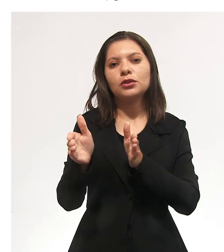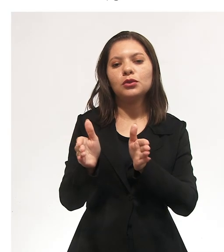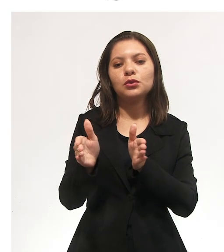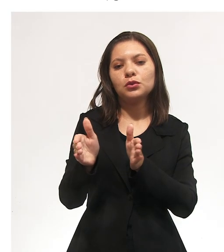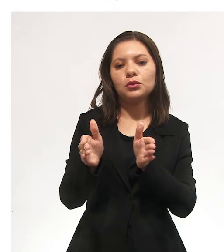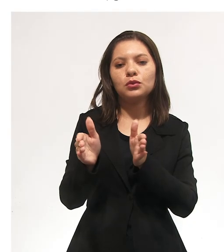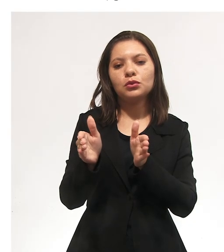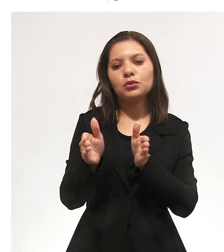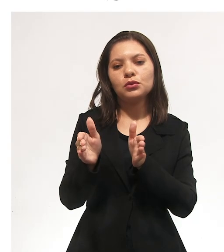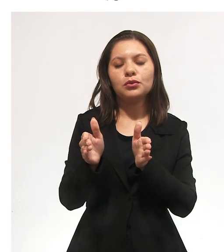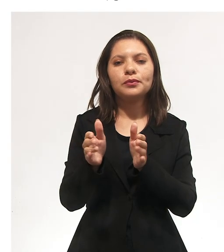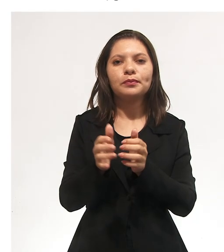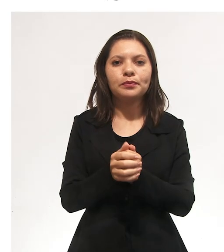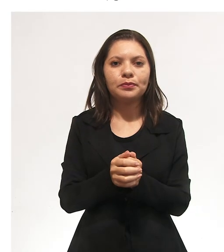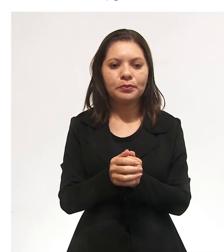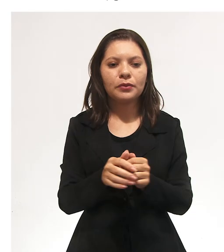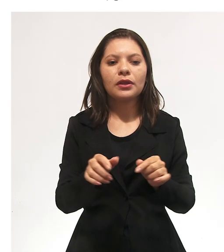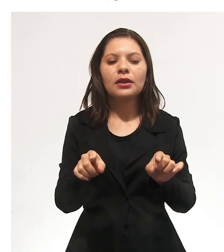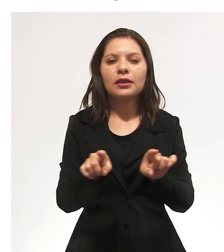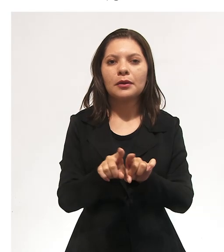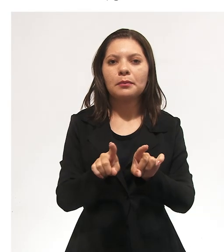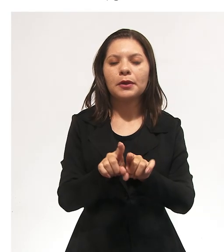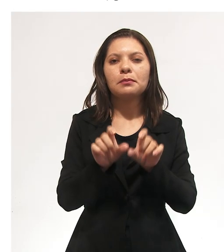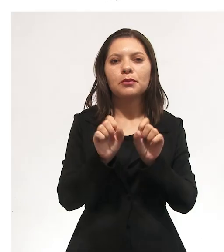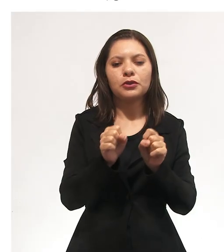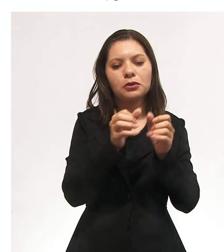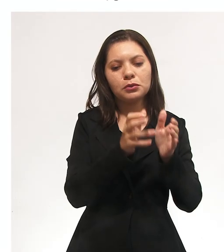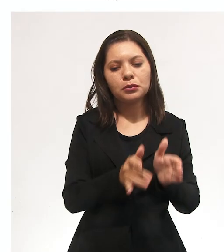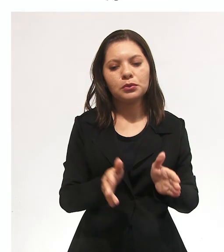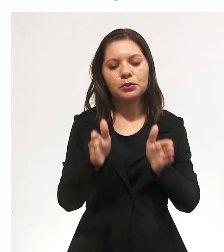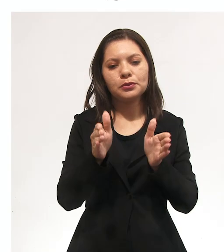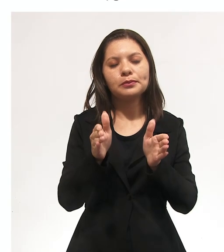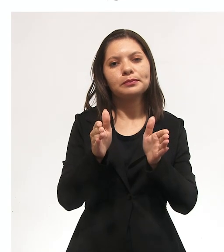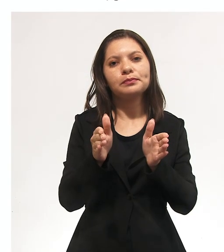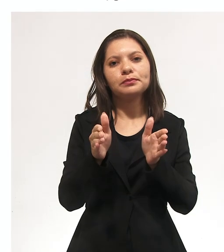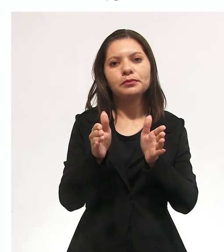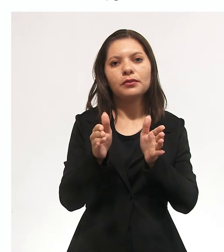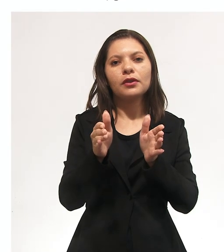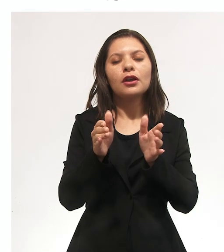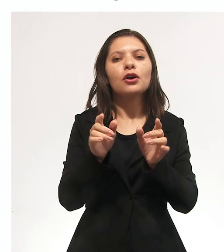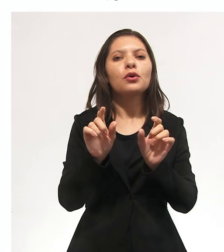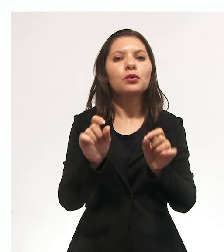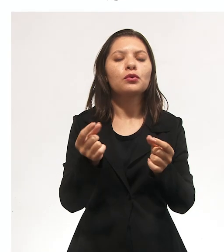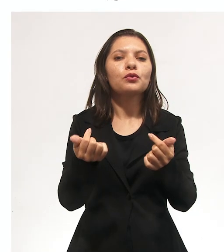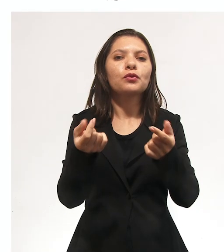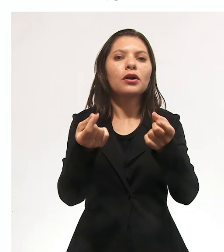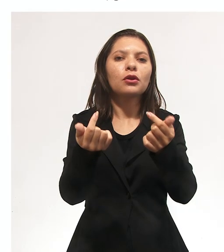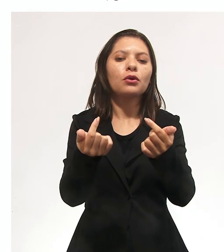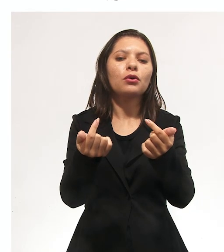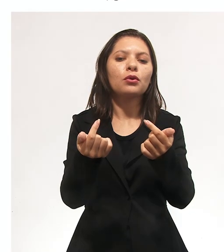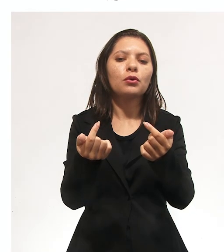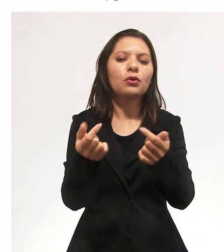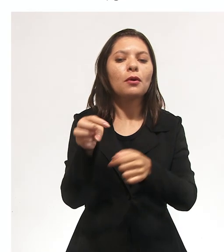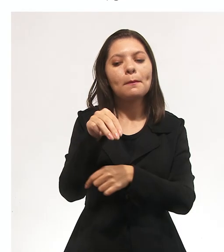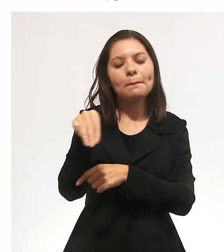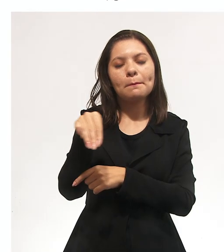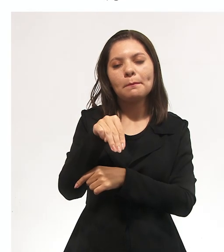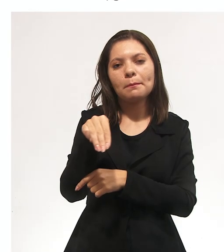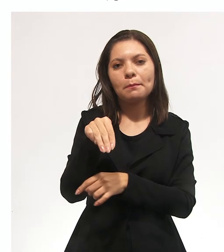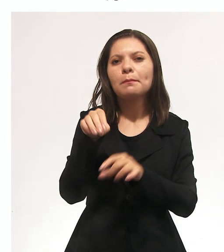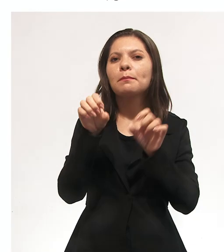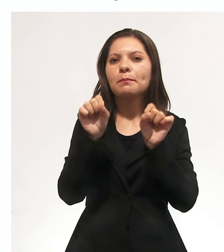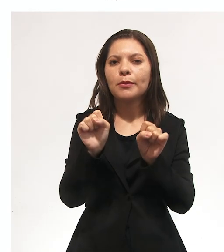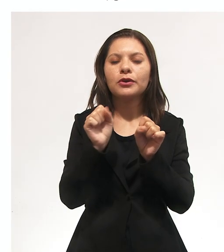por vários intervalos ou períodos de tempo, o valor do montante ele pode ser